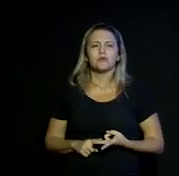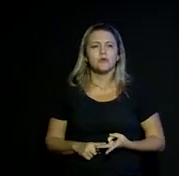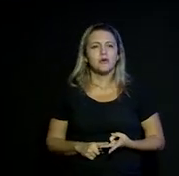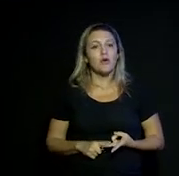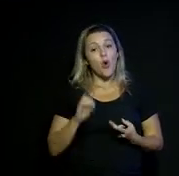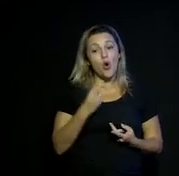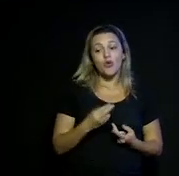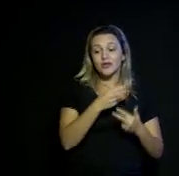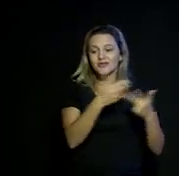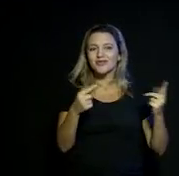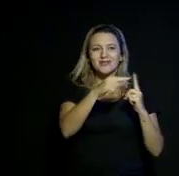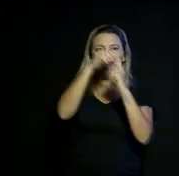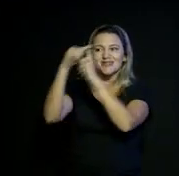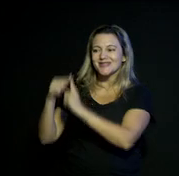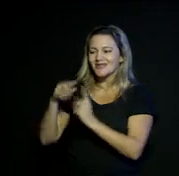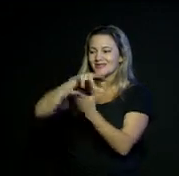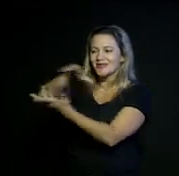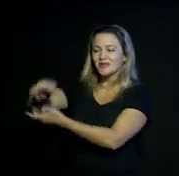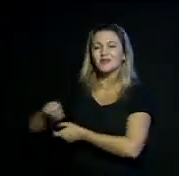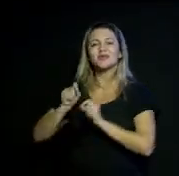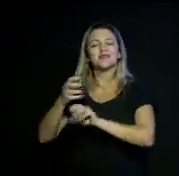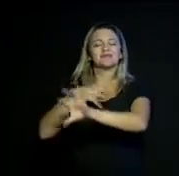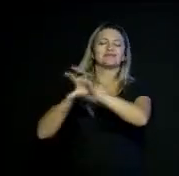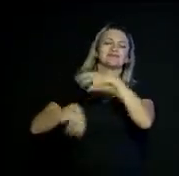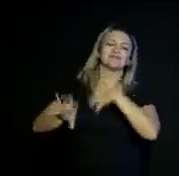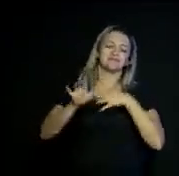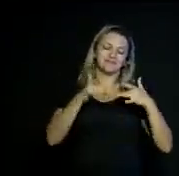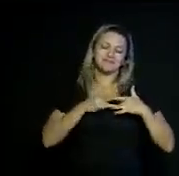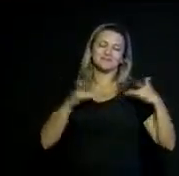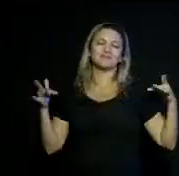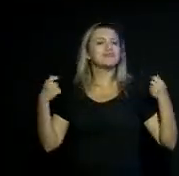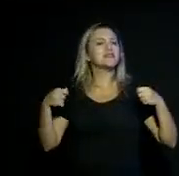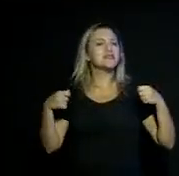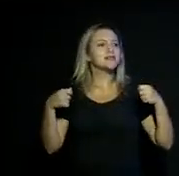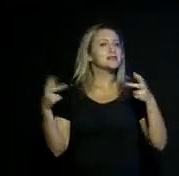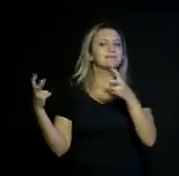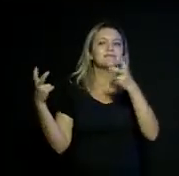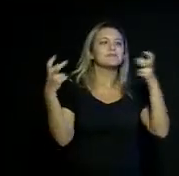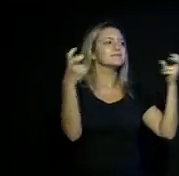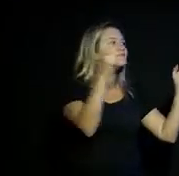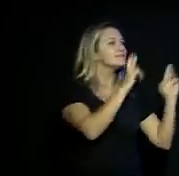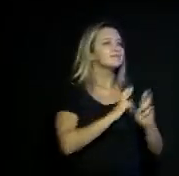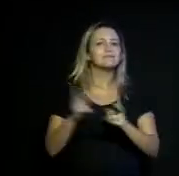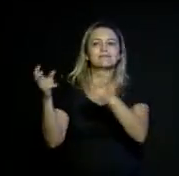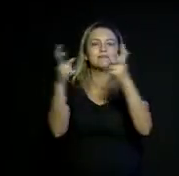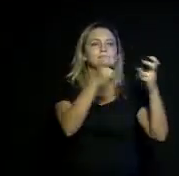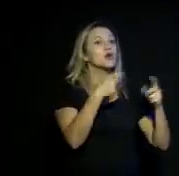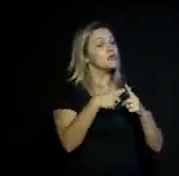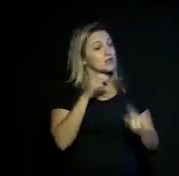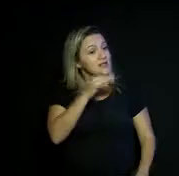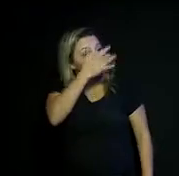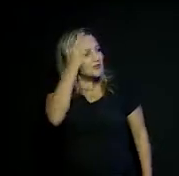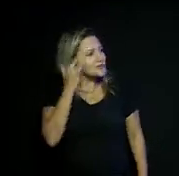coisas mais positivas do mundo, que é a fraternidade e a empatia? Esteja desperto. Porque os que velam